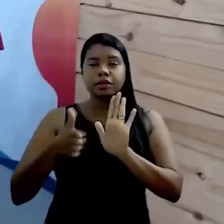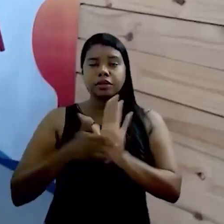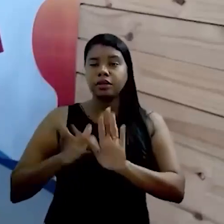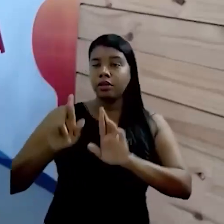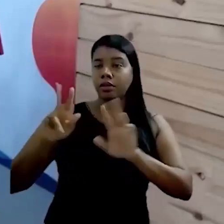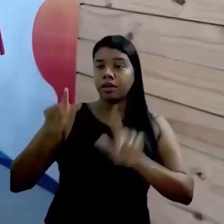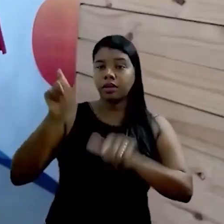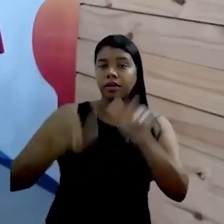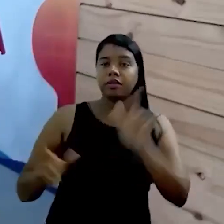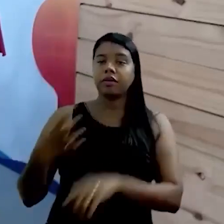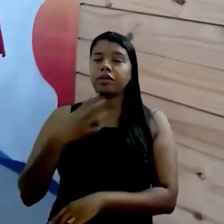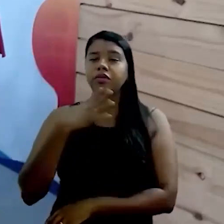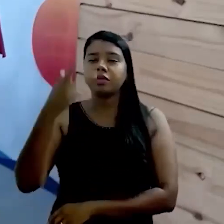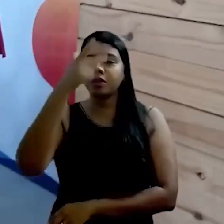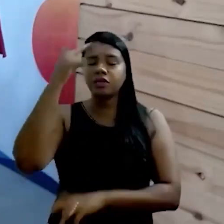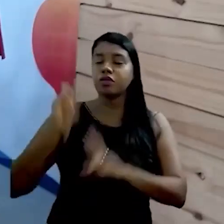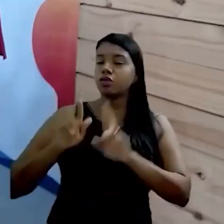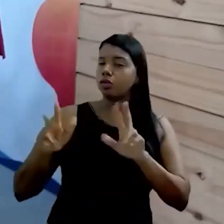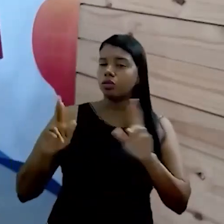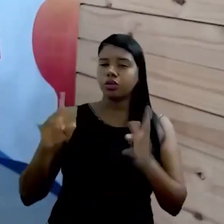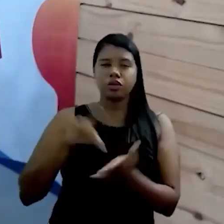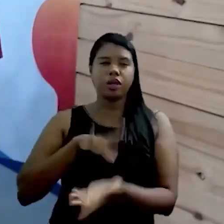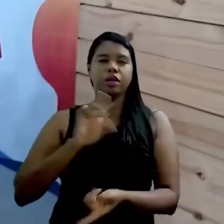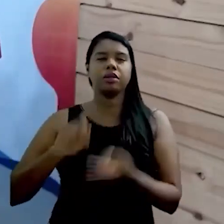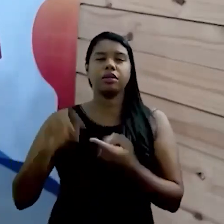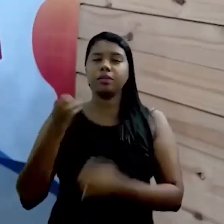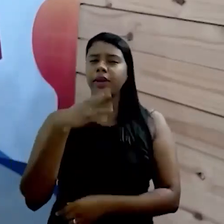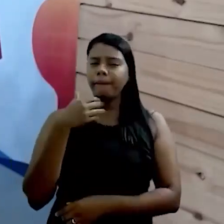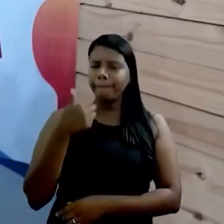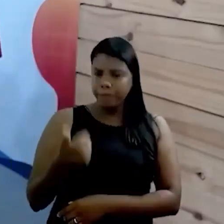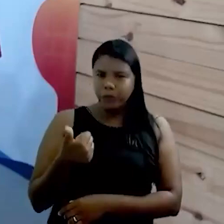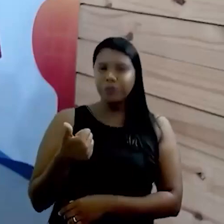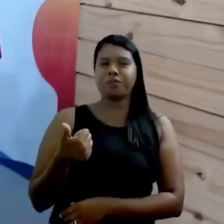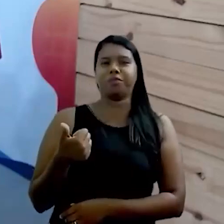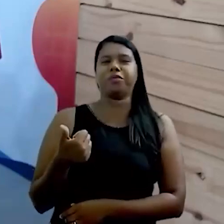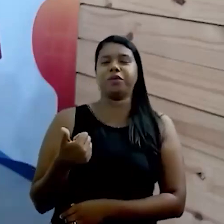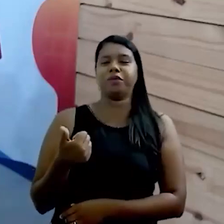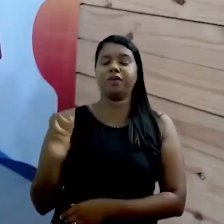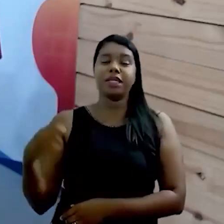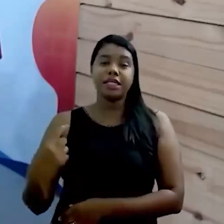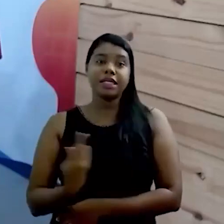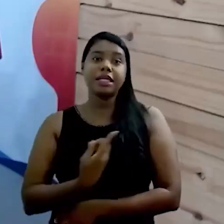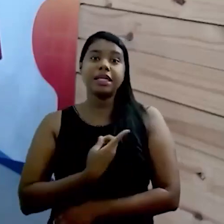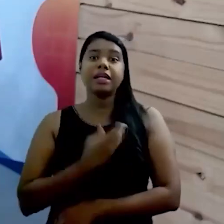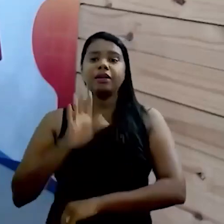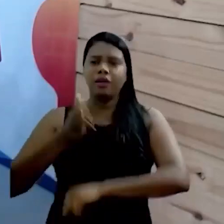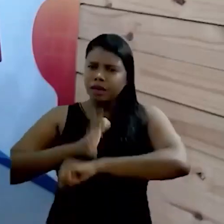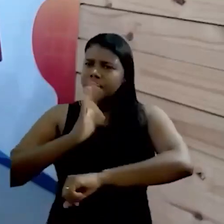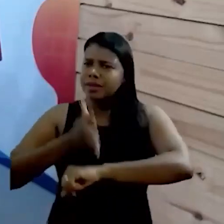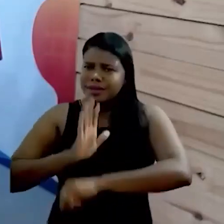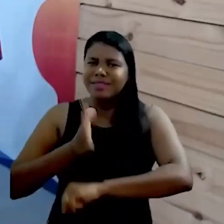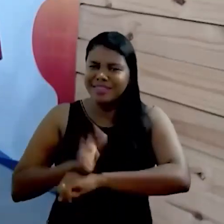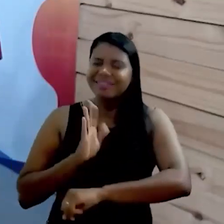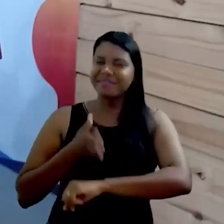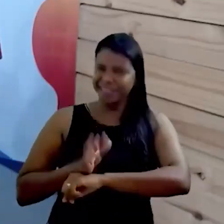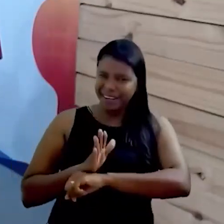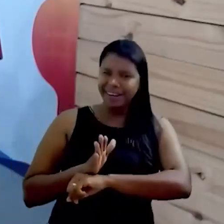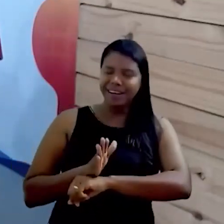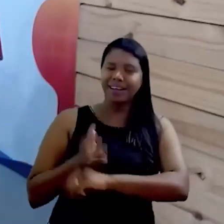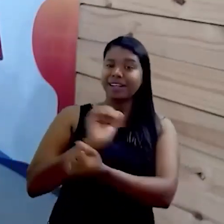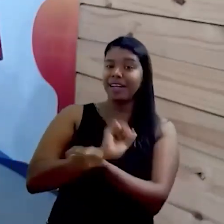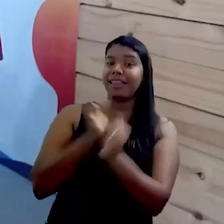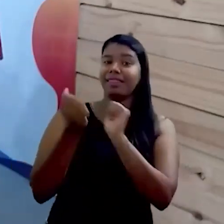são realidades completamente diferentes. É muito bom isso, né? Faz com que a gente exerça coloque em prática